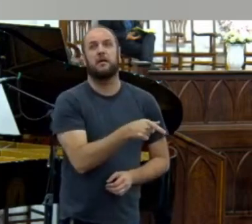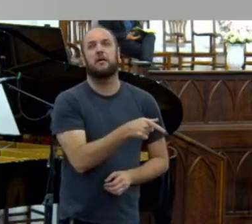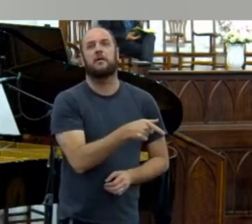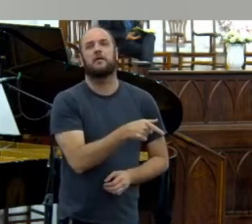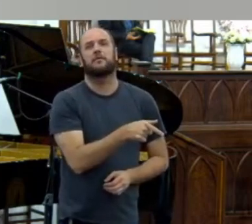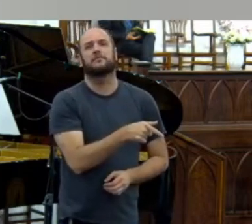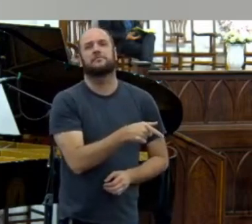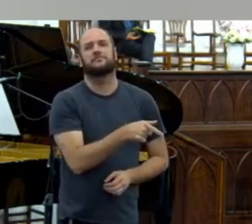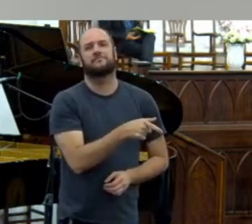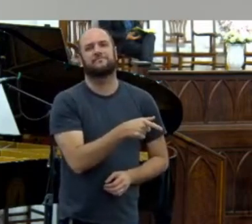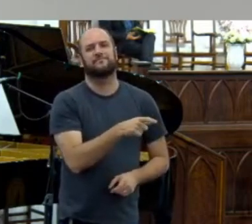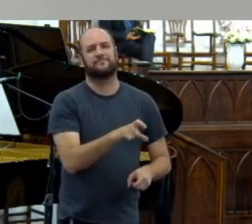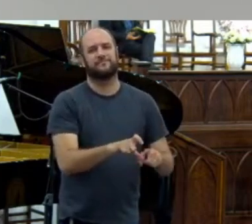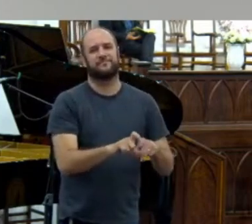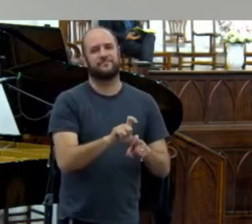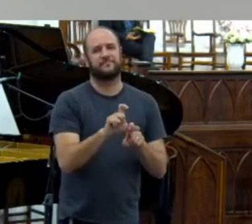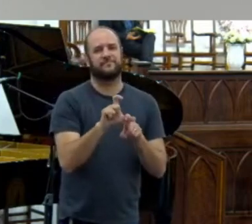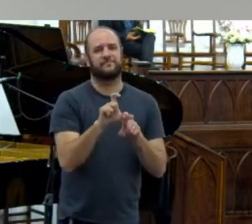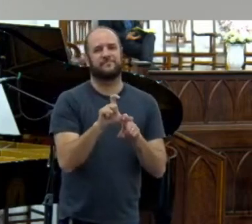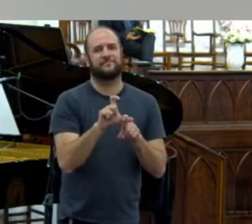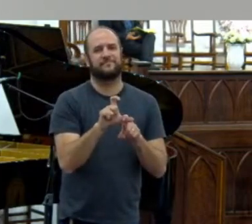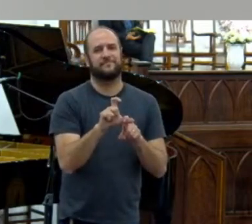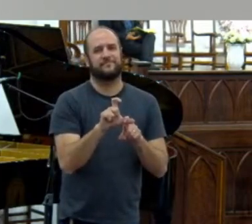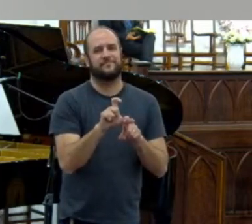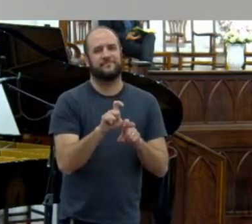Tu és dependente.